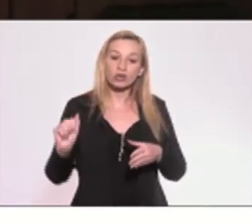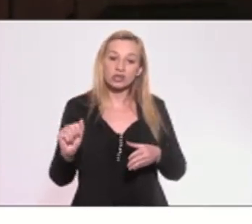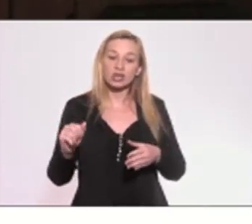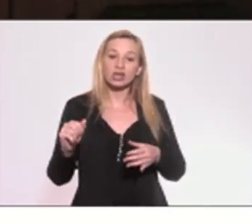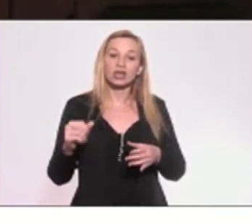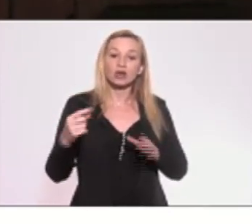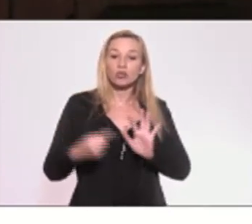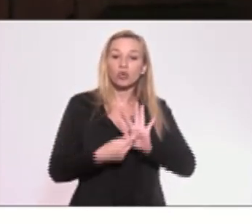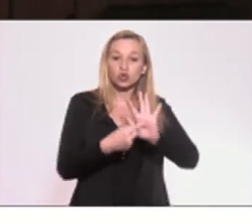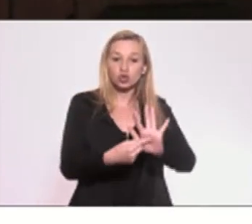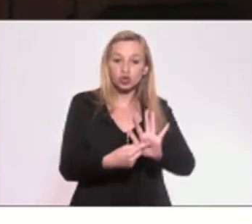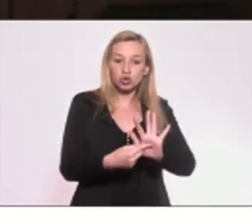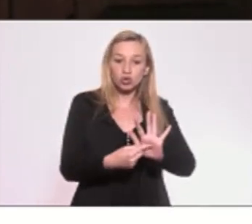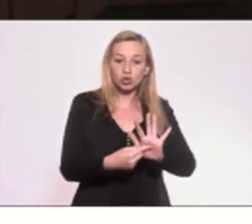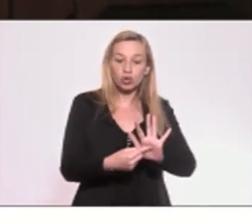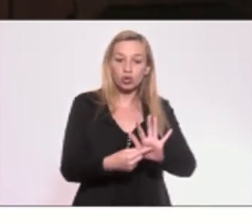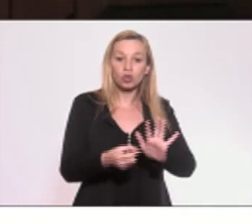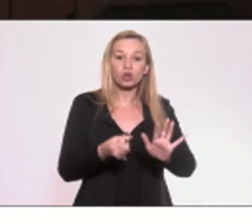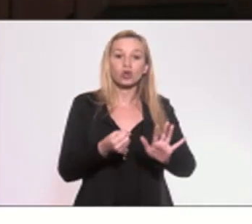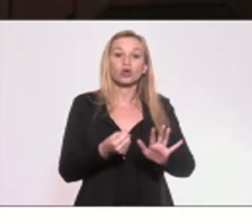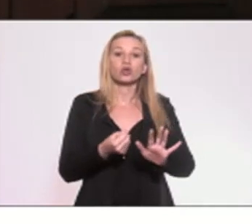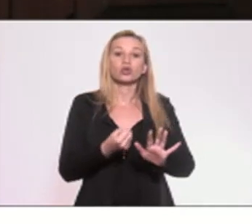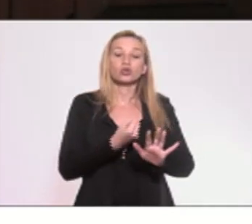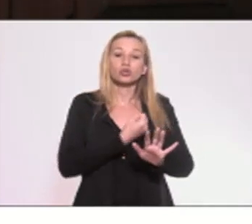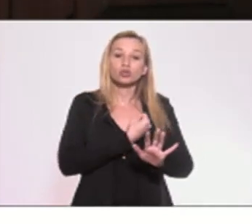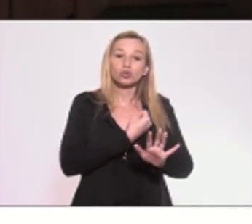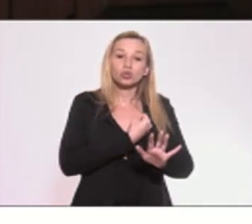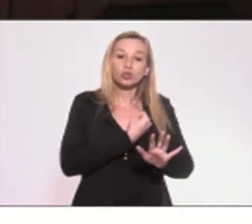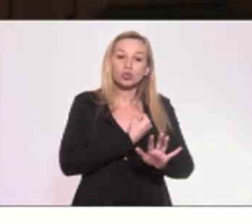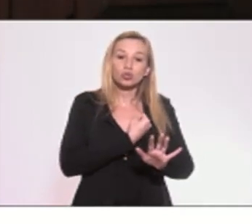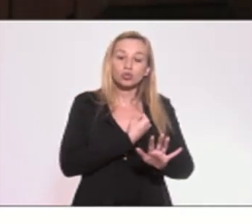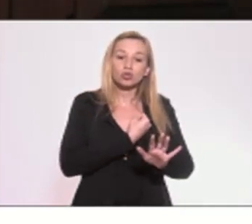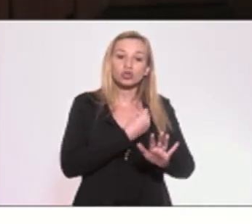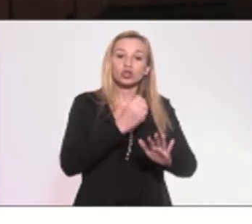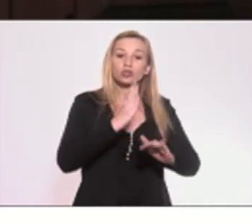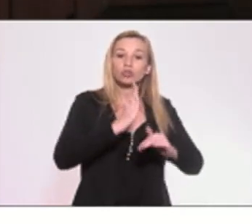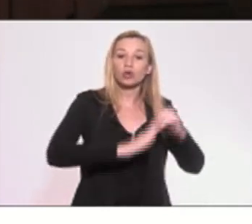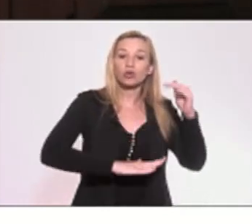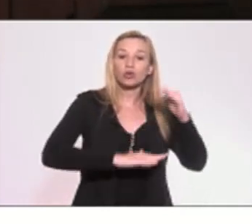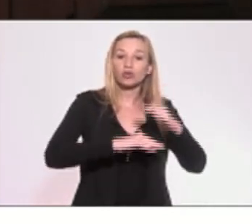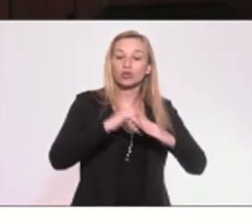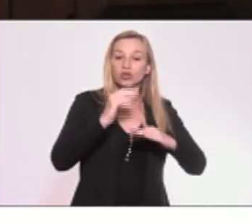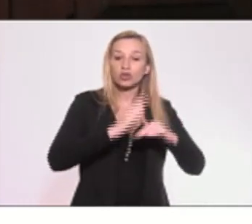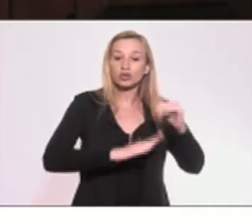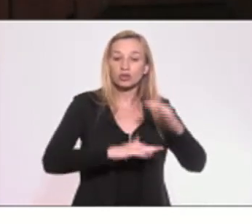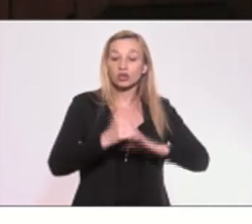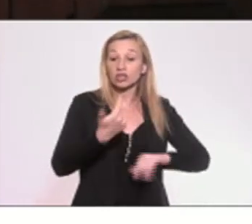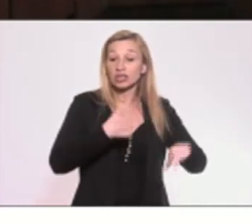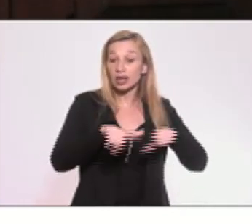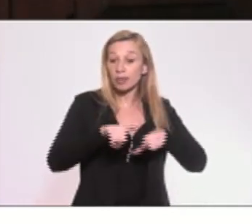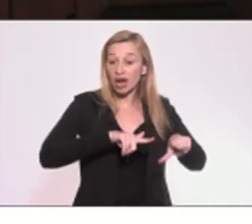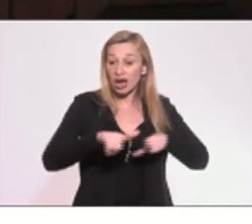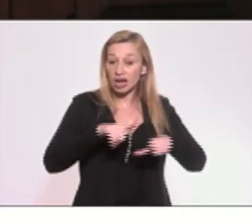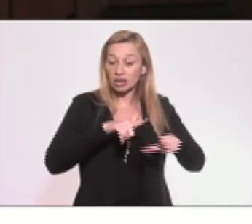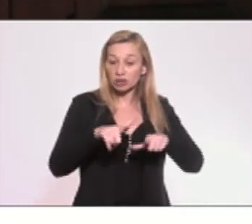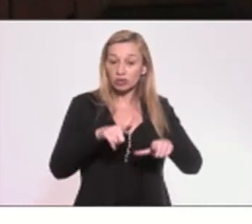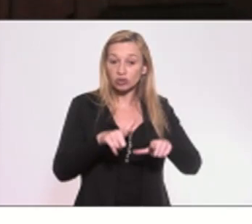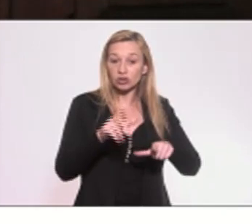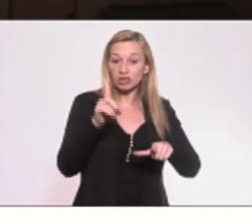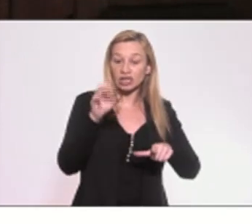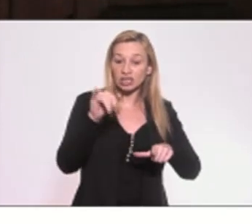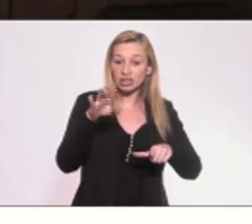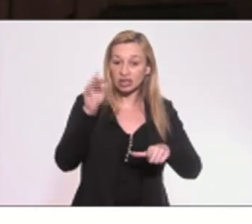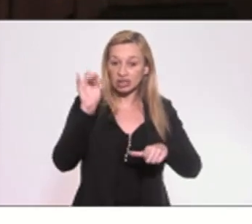se daria por meio de loteamento de cargos, sobretudo no Detran. Em troca do apoio, os parlamentares poderiam